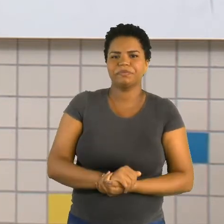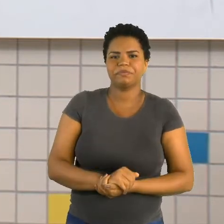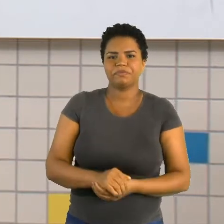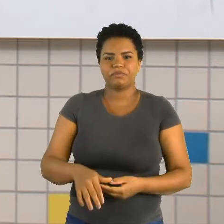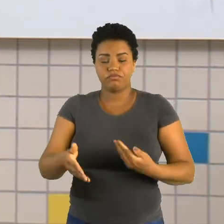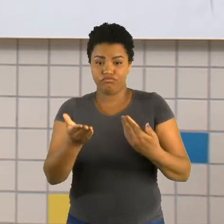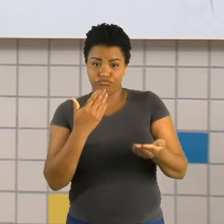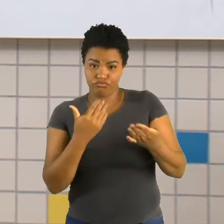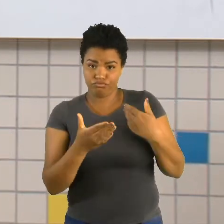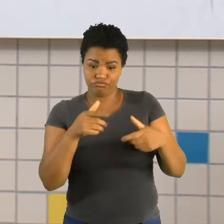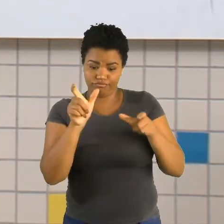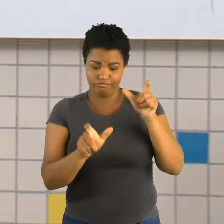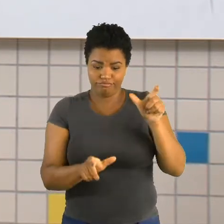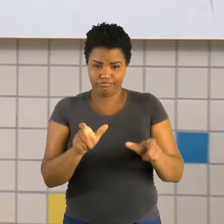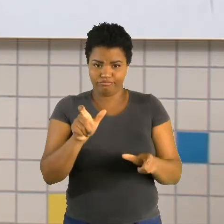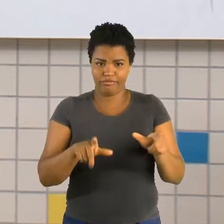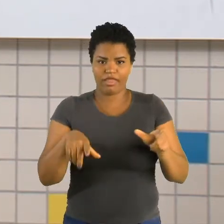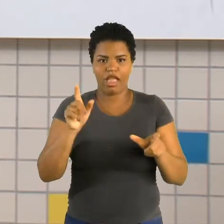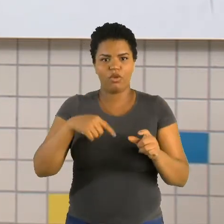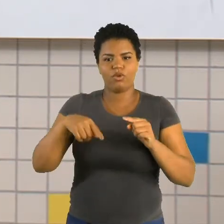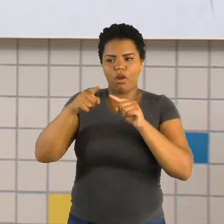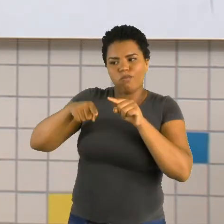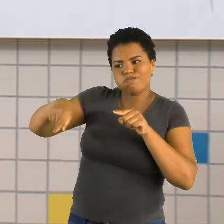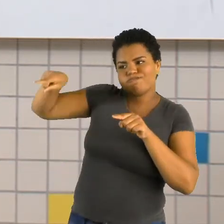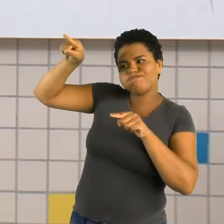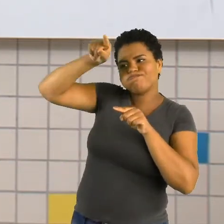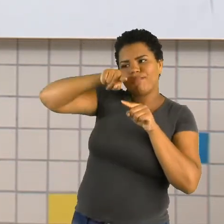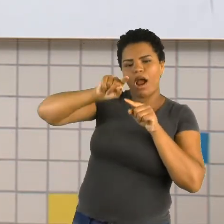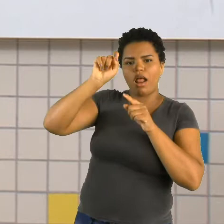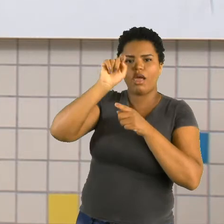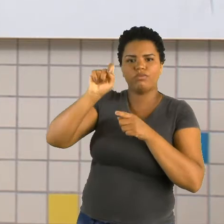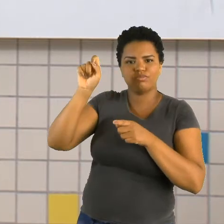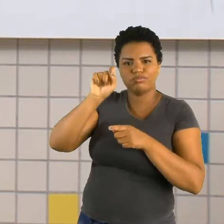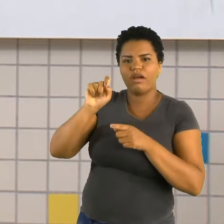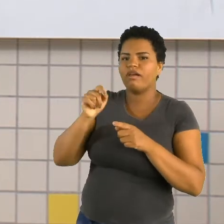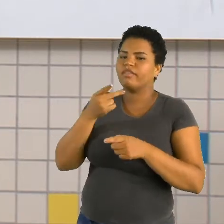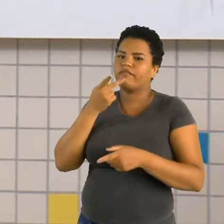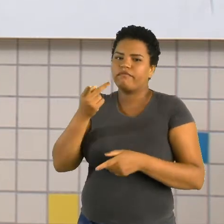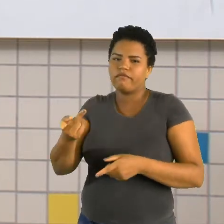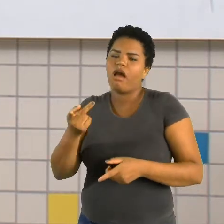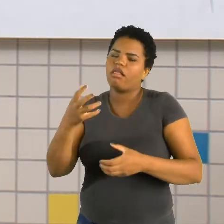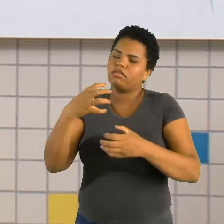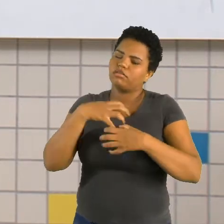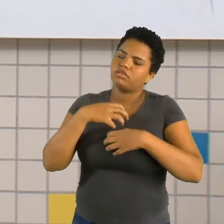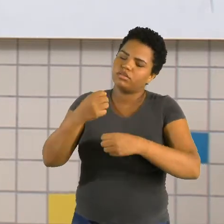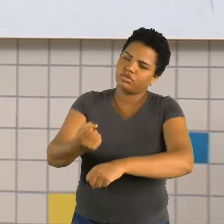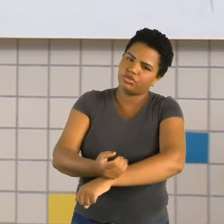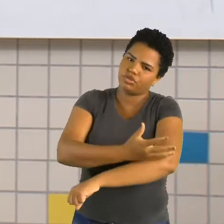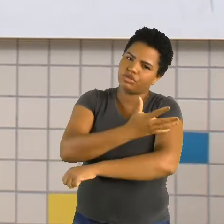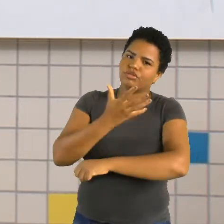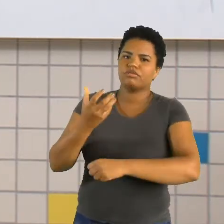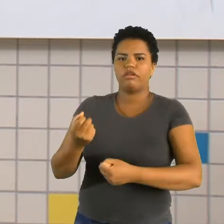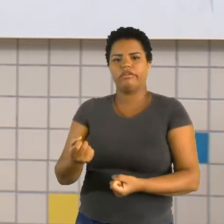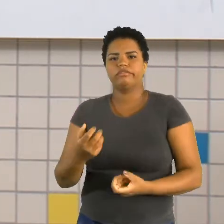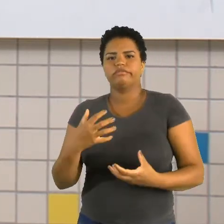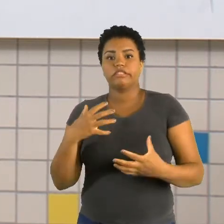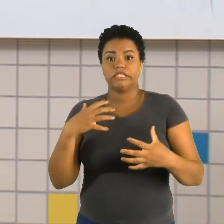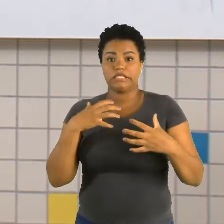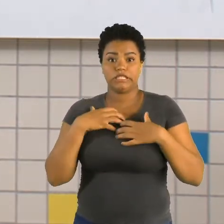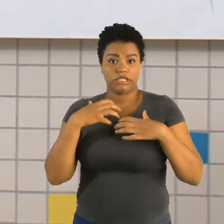é escrita em forma de balões, onde expressam as falas, sentimentos, emoções,